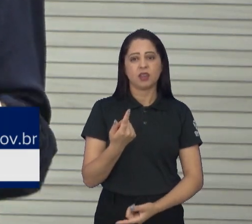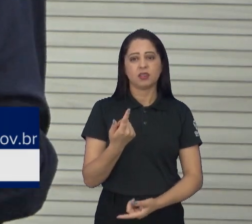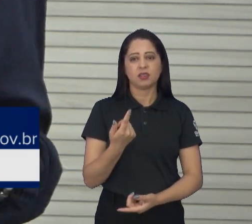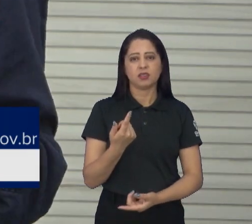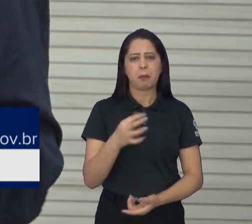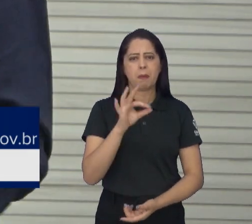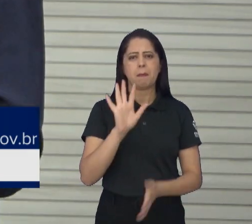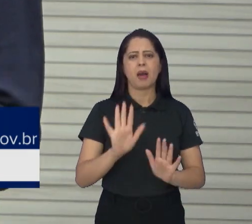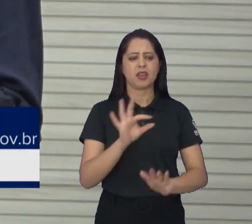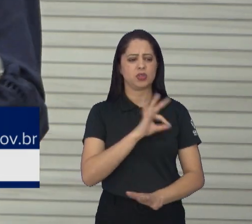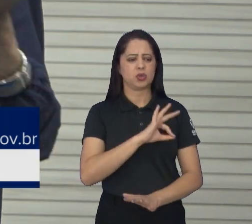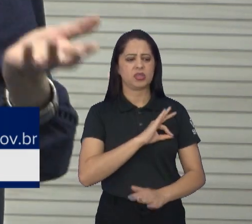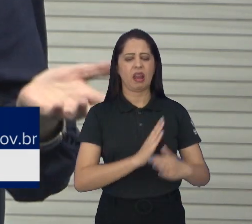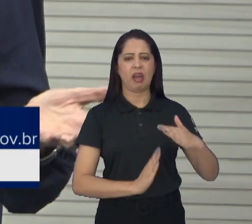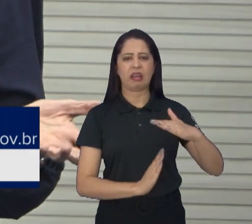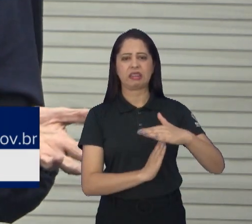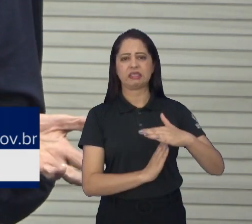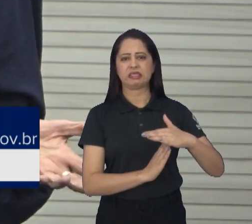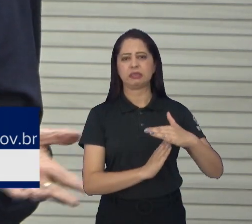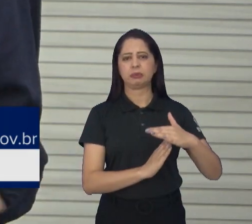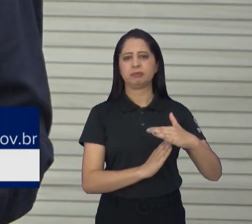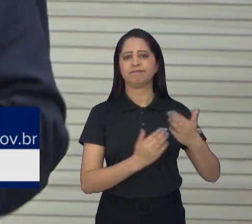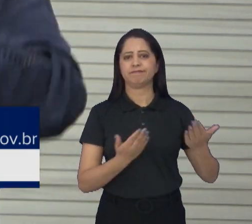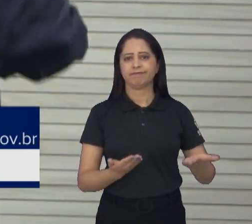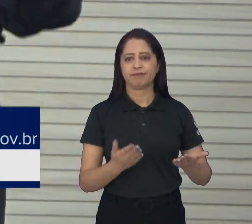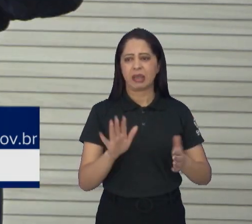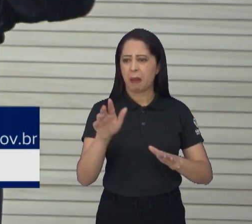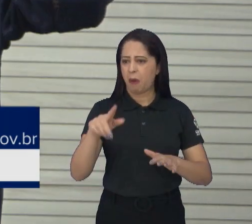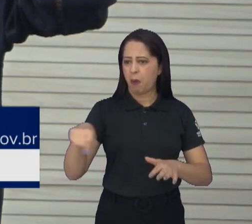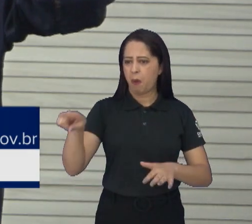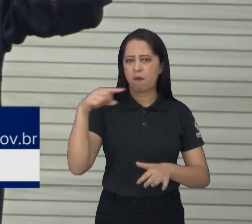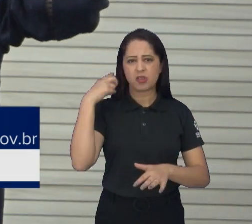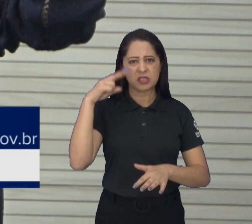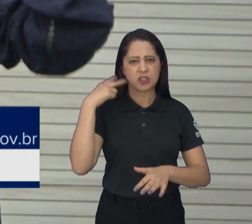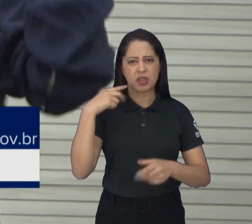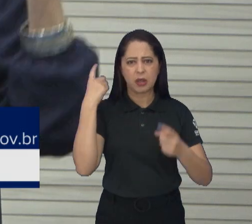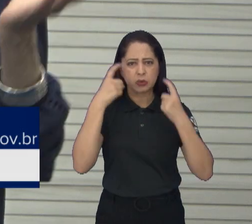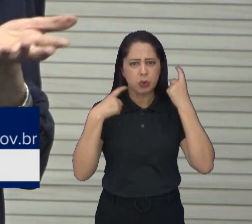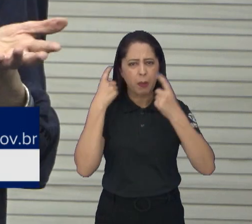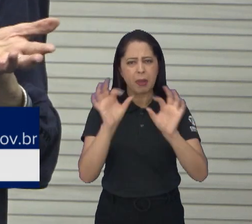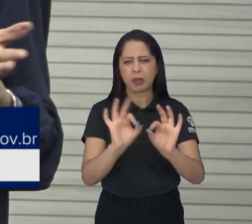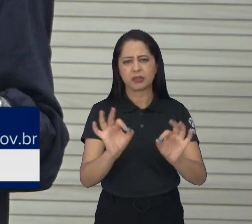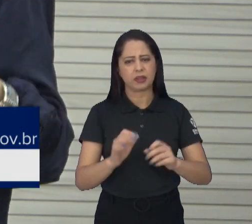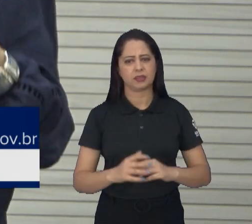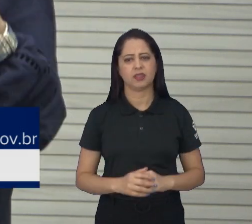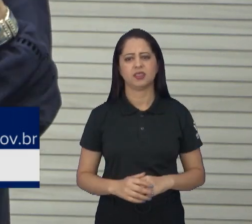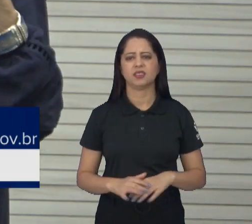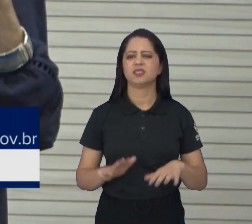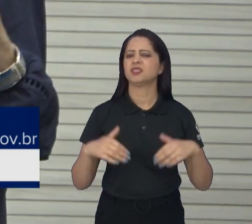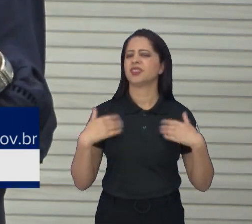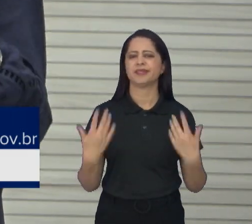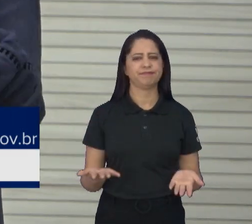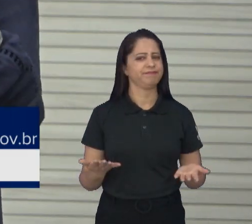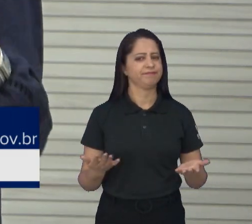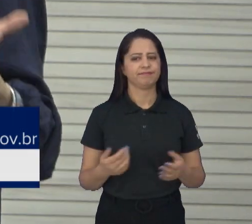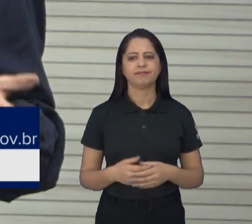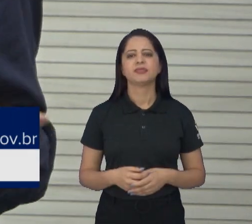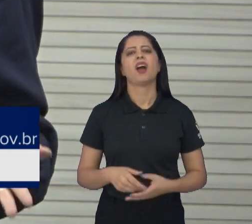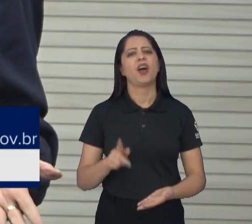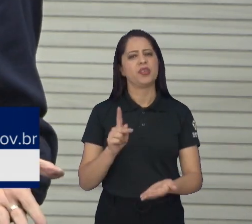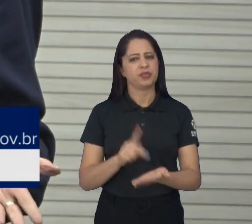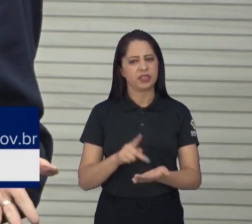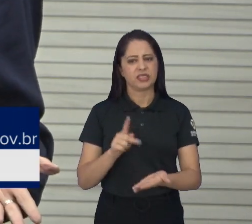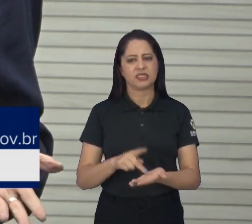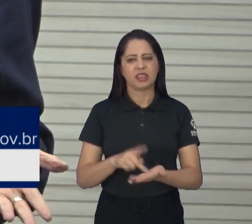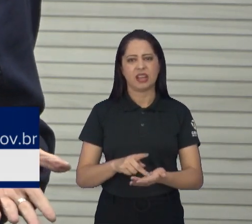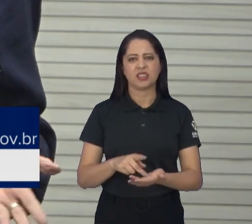Não fizeram, mas parece que aqui ninguém está preocupado. Muito menos os aloprados do sétimo andar. Que esse pessoal aí realmente nunca